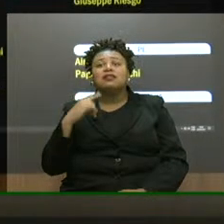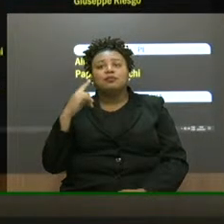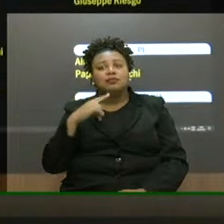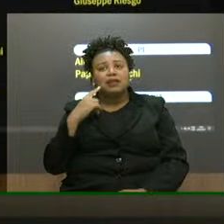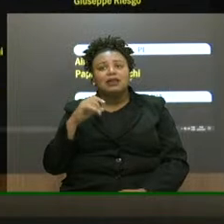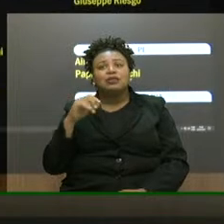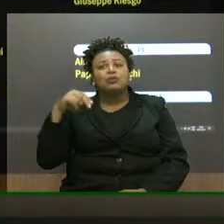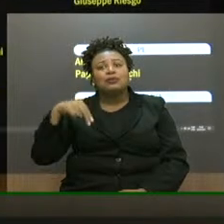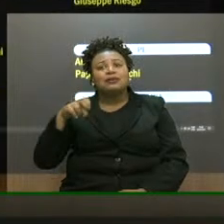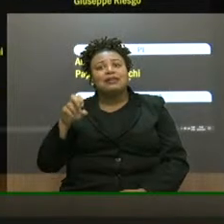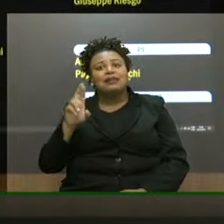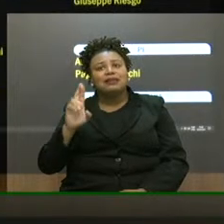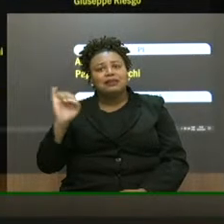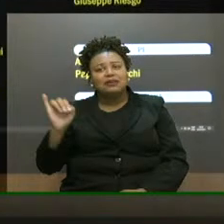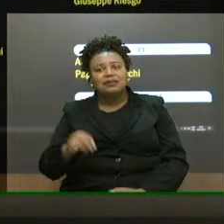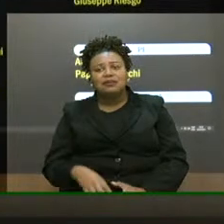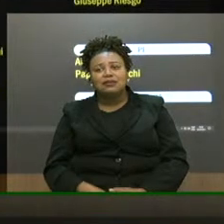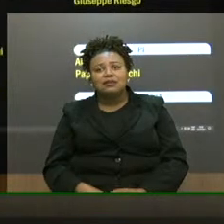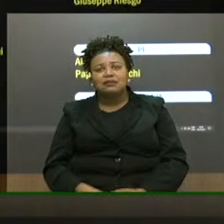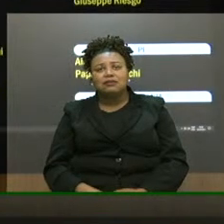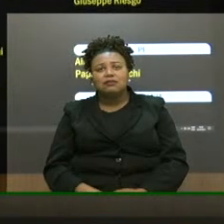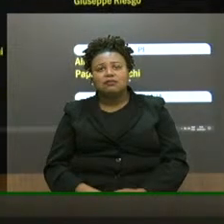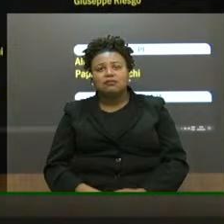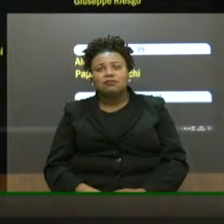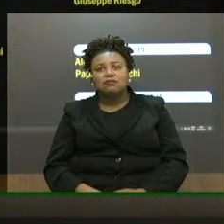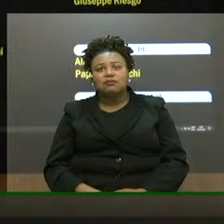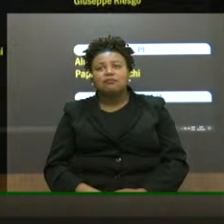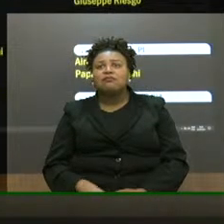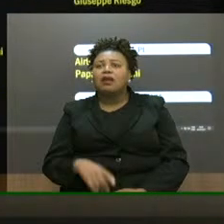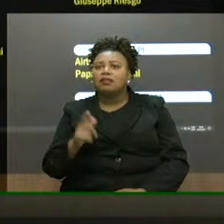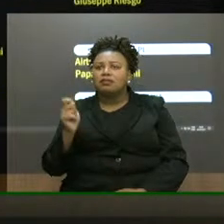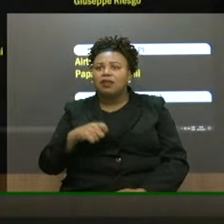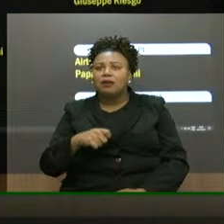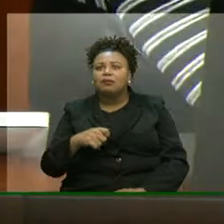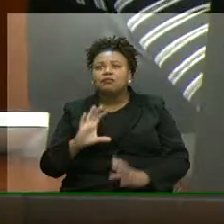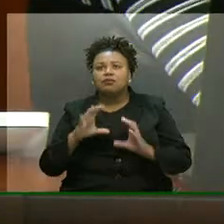Solidariedade, Neril Carteiro. Acordo para deliberar.